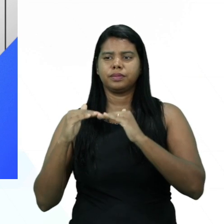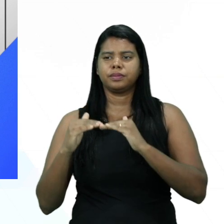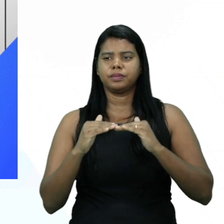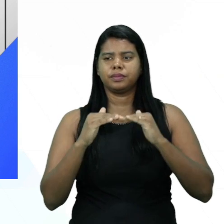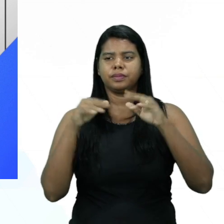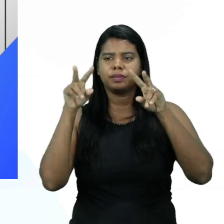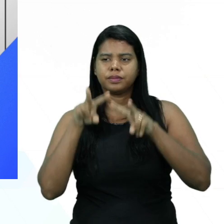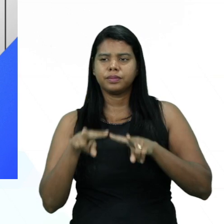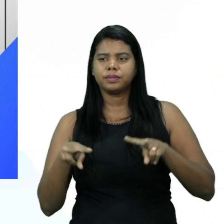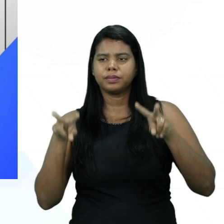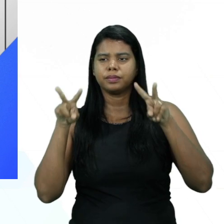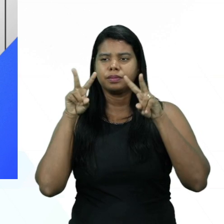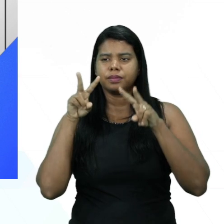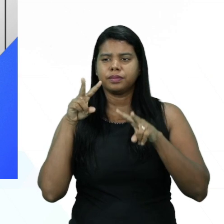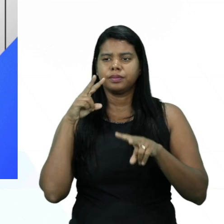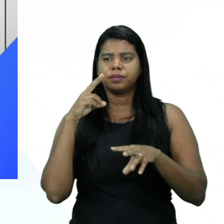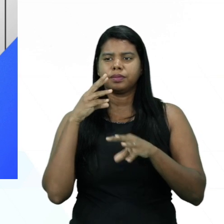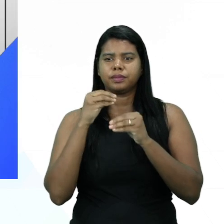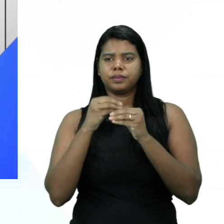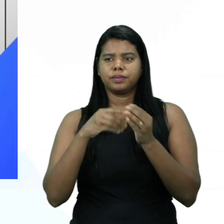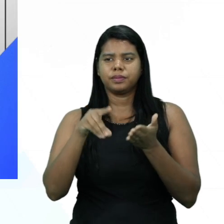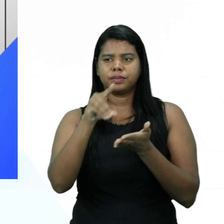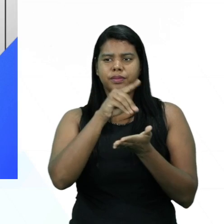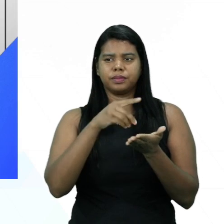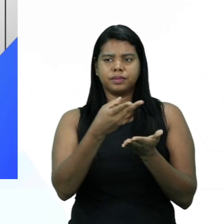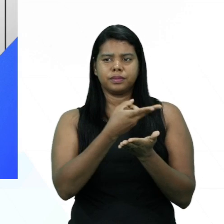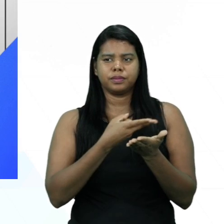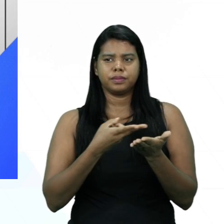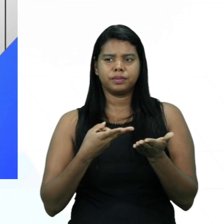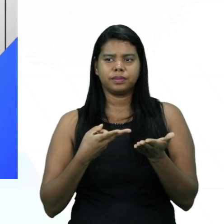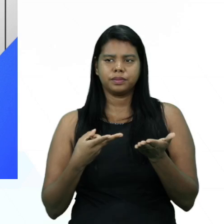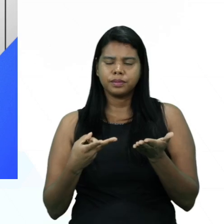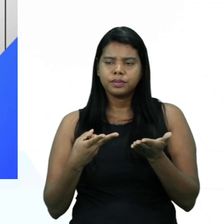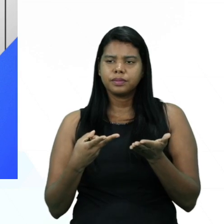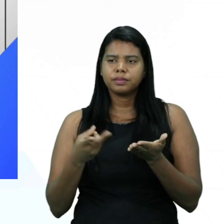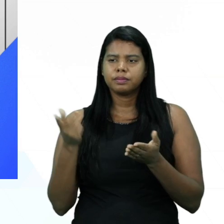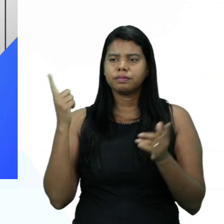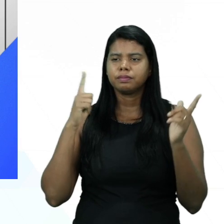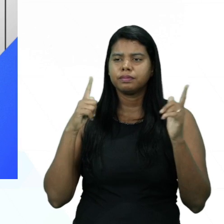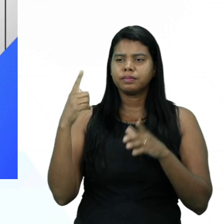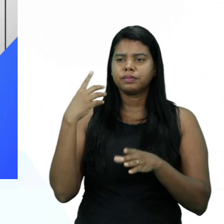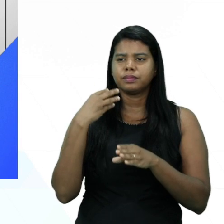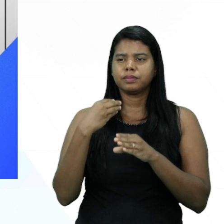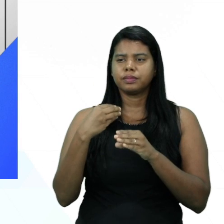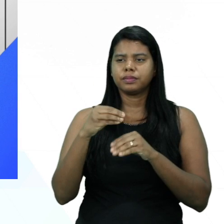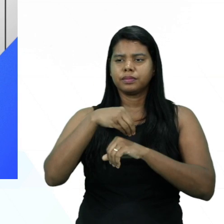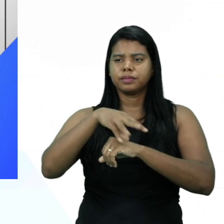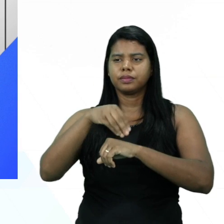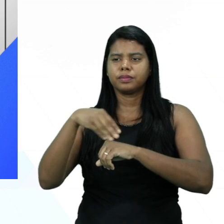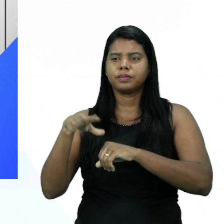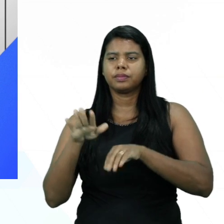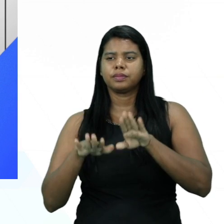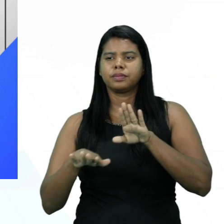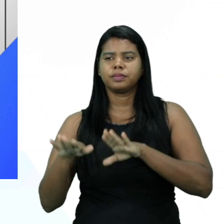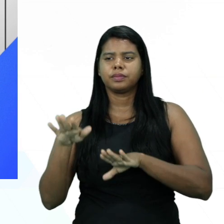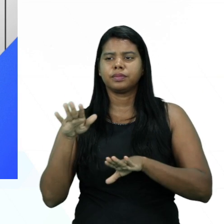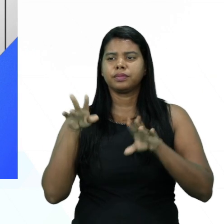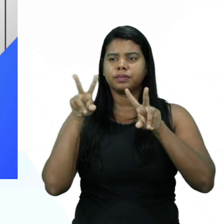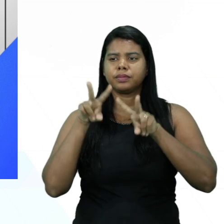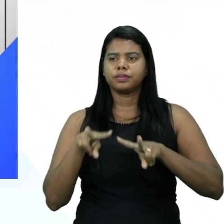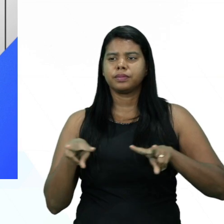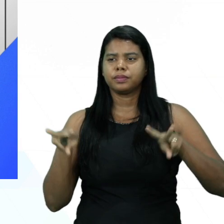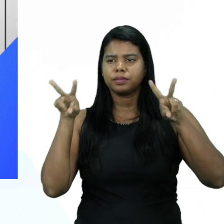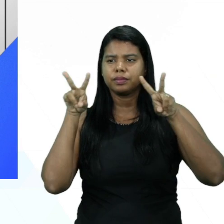propriedade fundamental na composição do design. E ele pode ser alcançado por meio da distribuição cuidadosa dos elementos